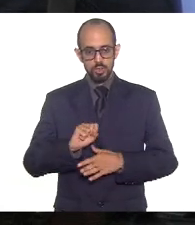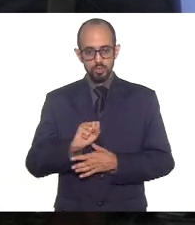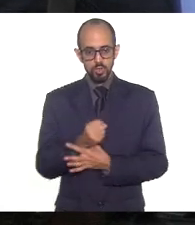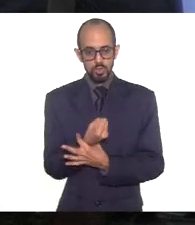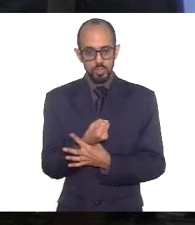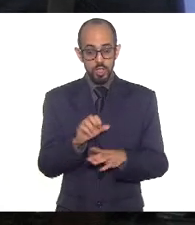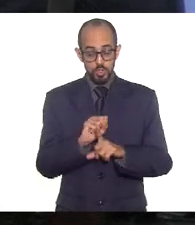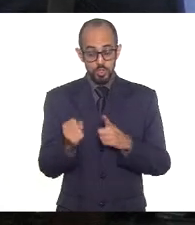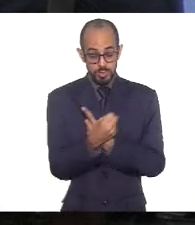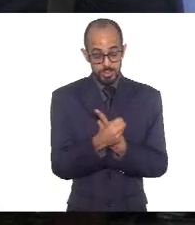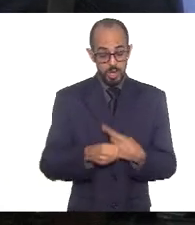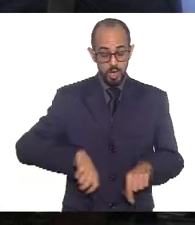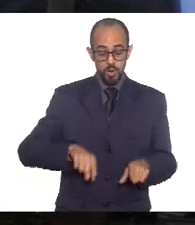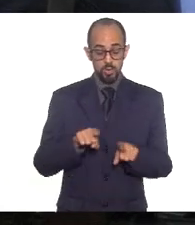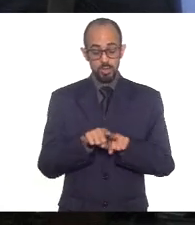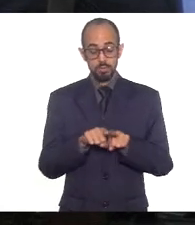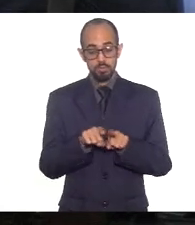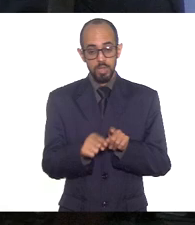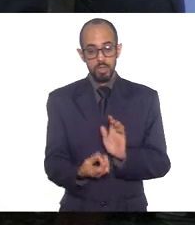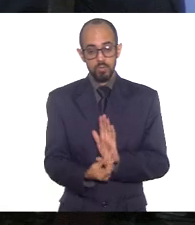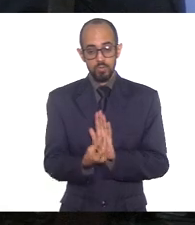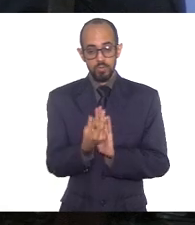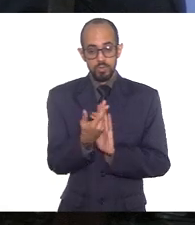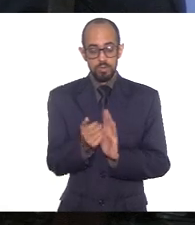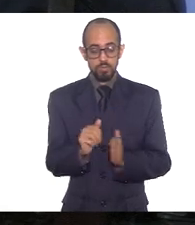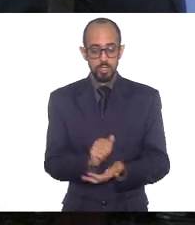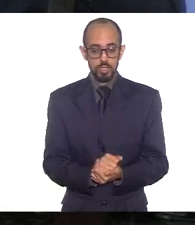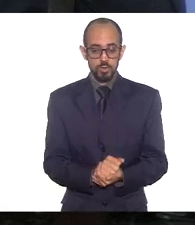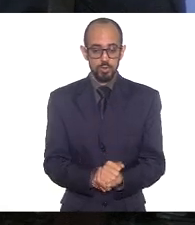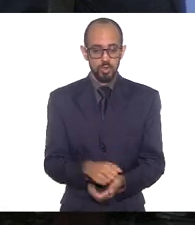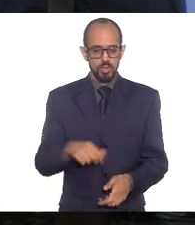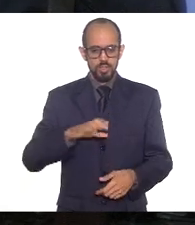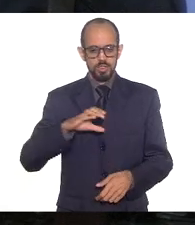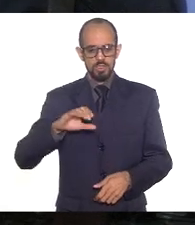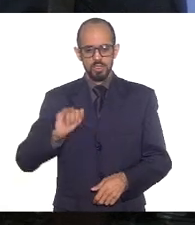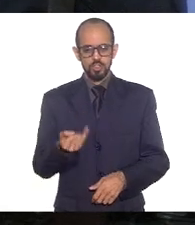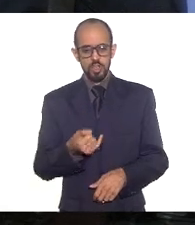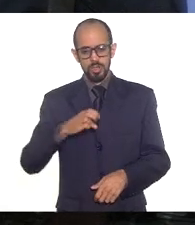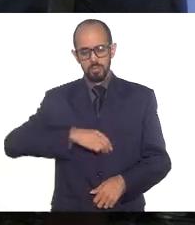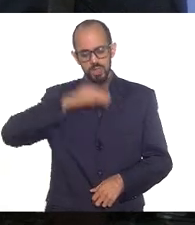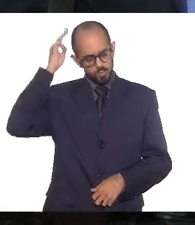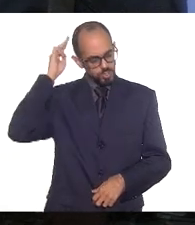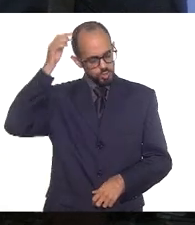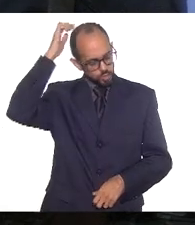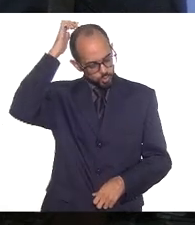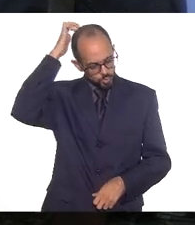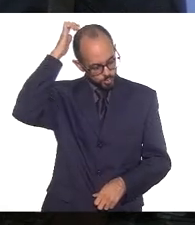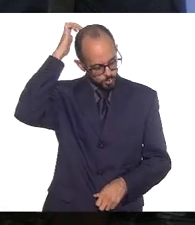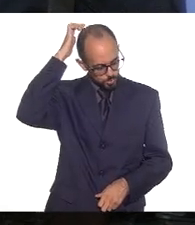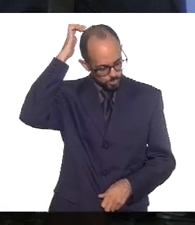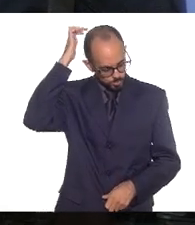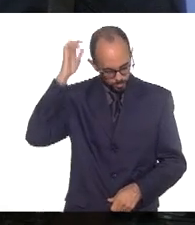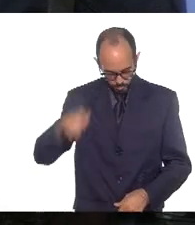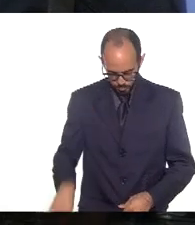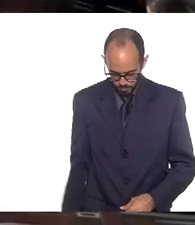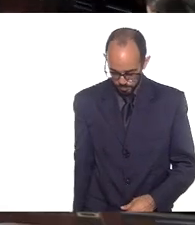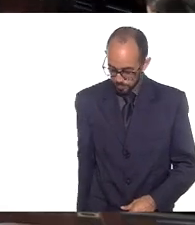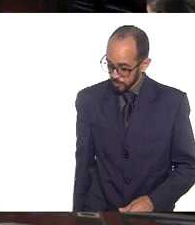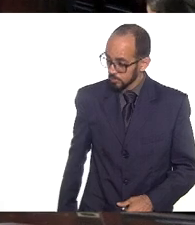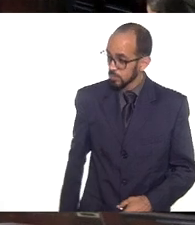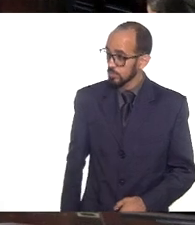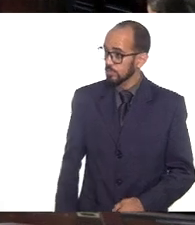orçamento Finanças fiscalização financeira e controle para mim parecer pela comissão especial Deputado Márcio Pacheco a